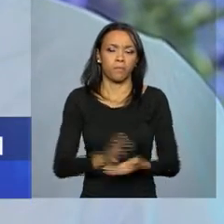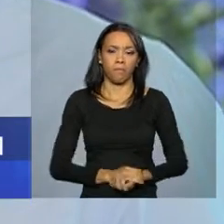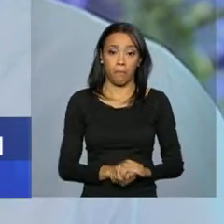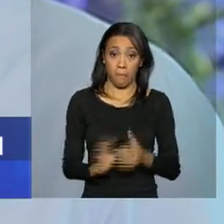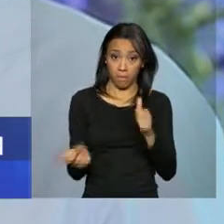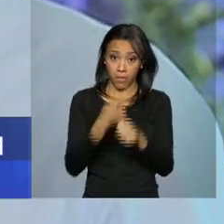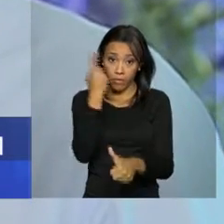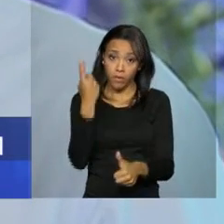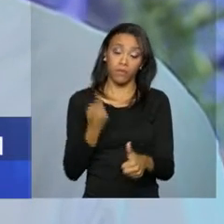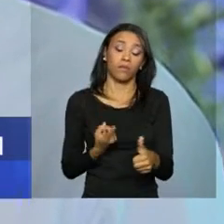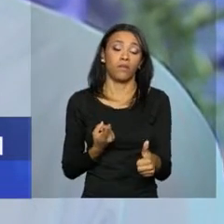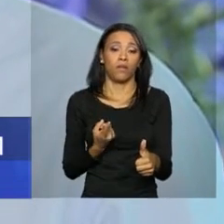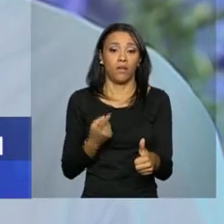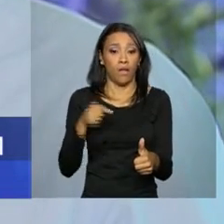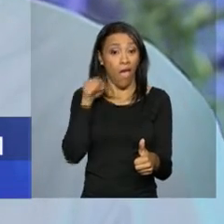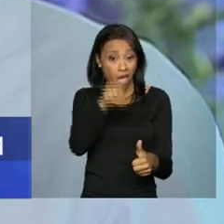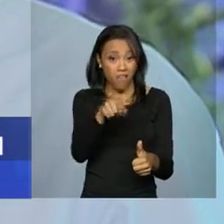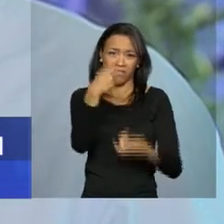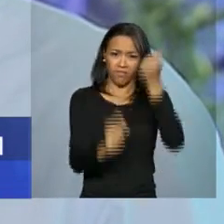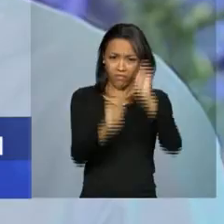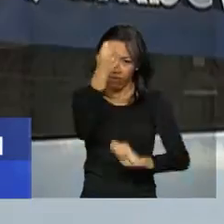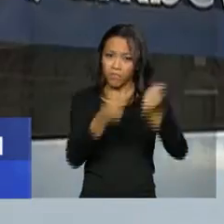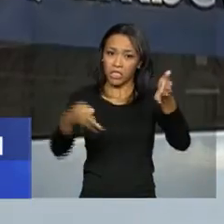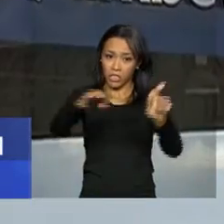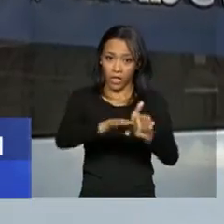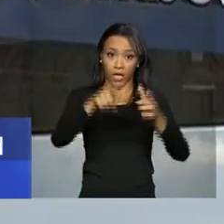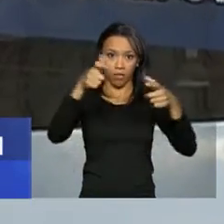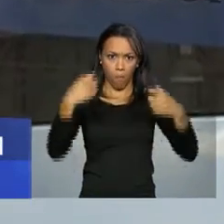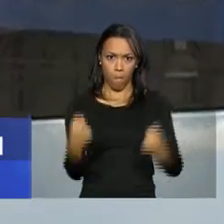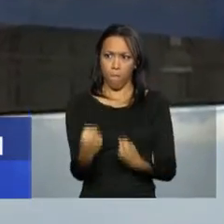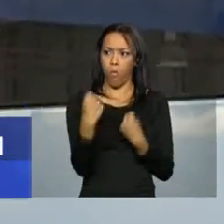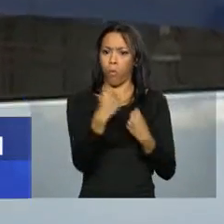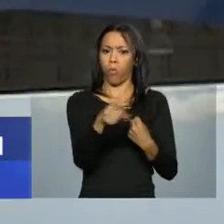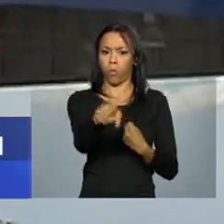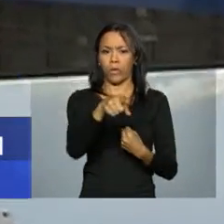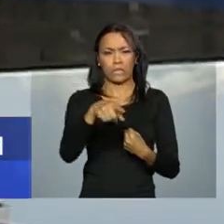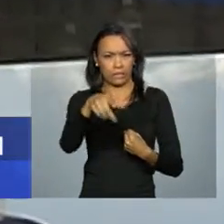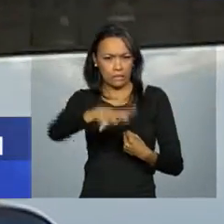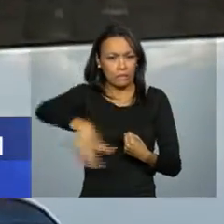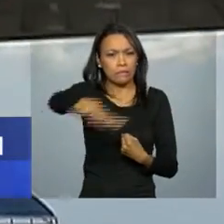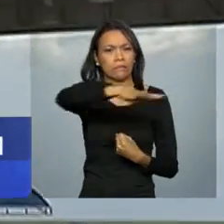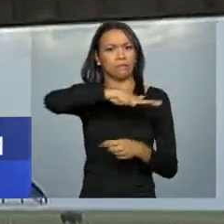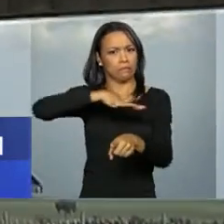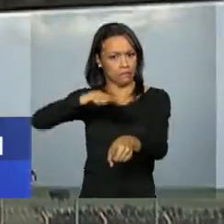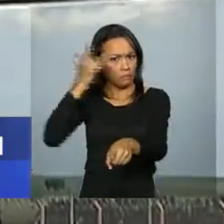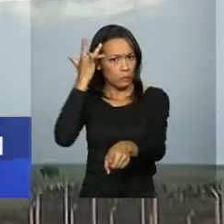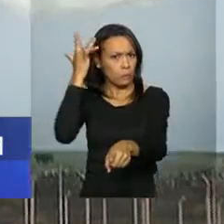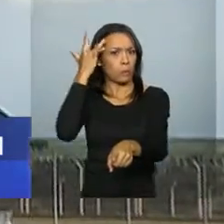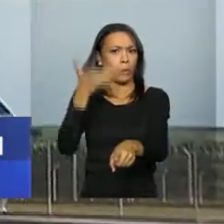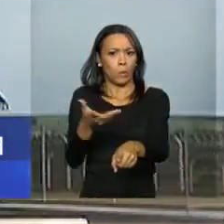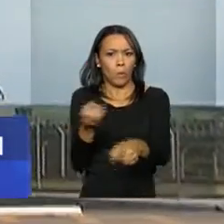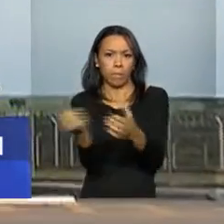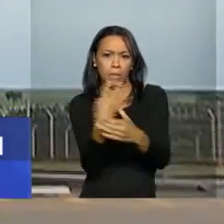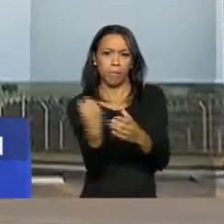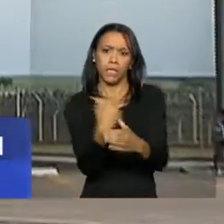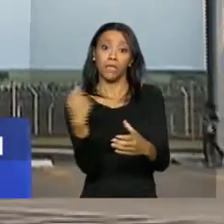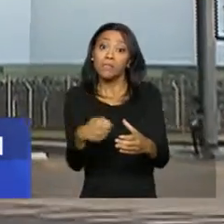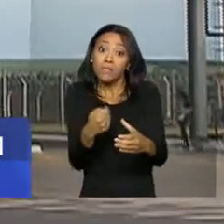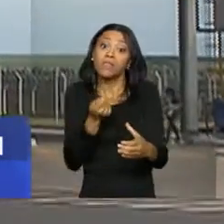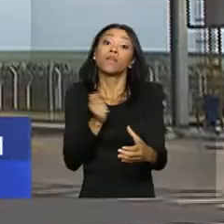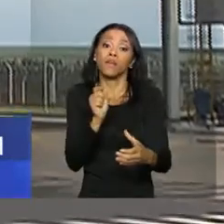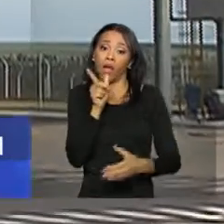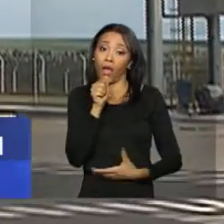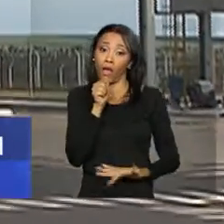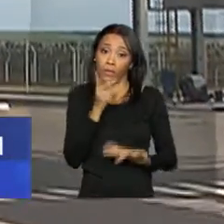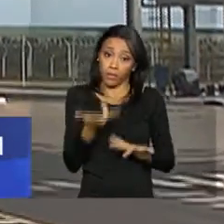primeiro programa investimento numa fábrica desse porte e ela trabalha com alimentos e trabalha com bebidas e precisa de água ao município